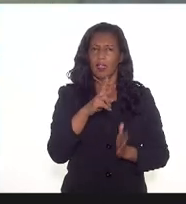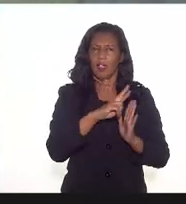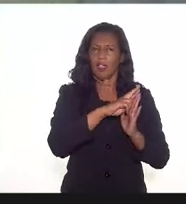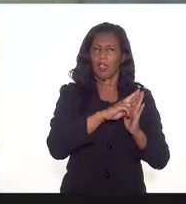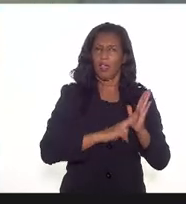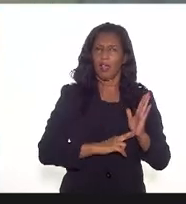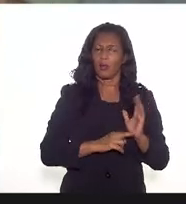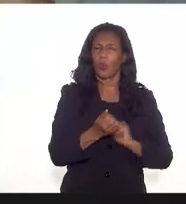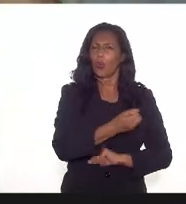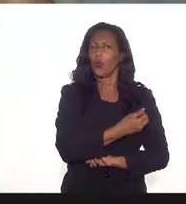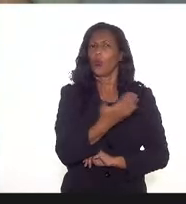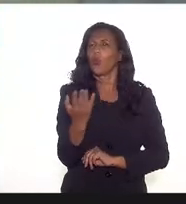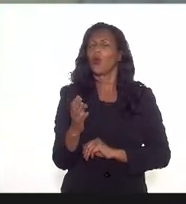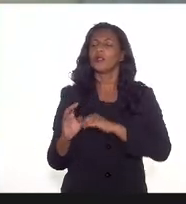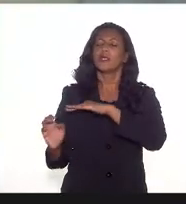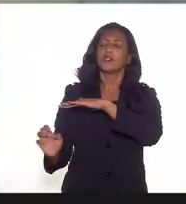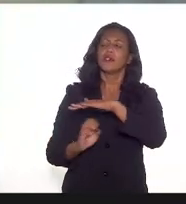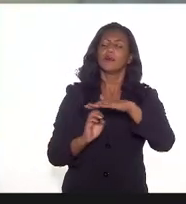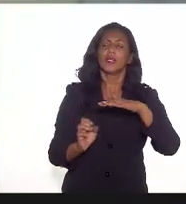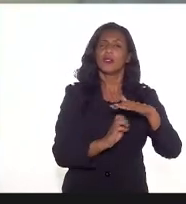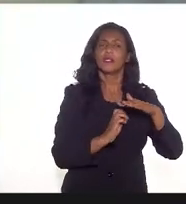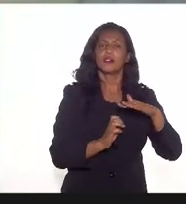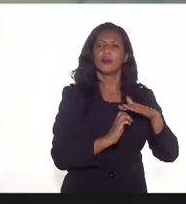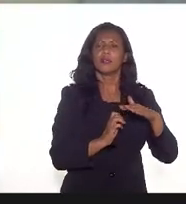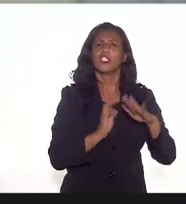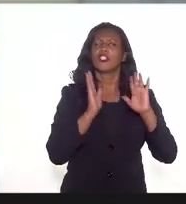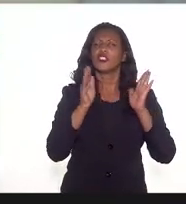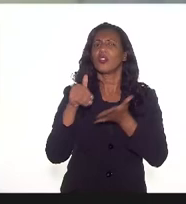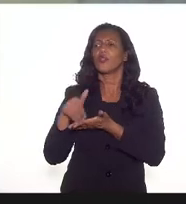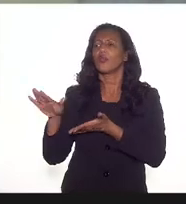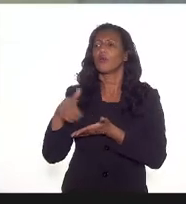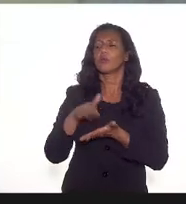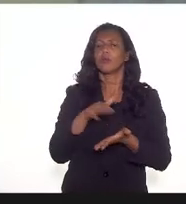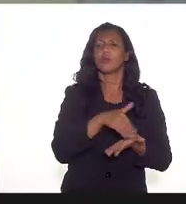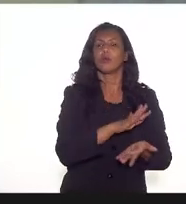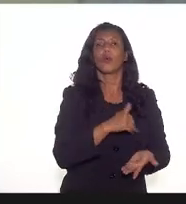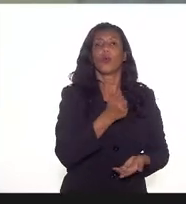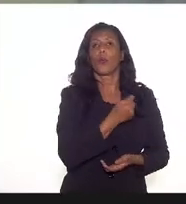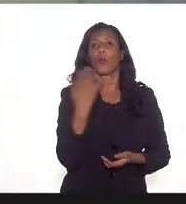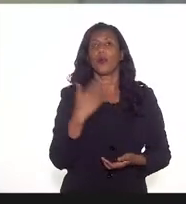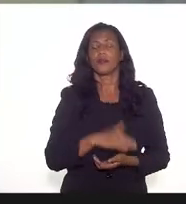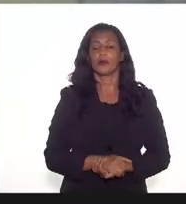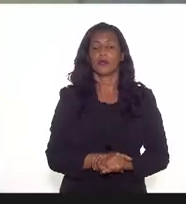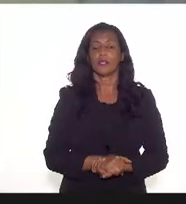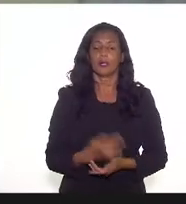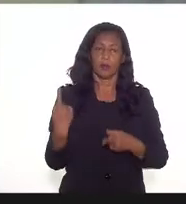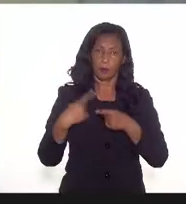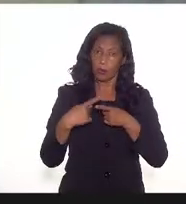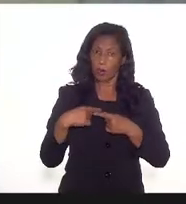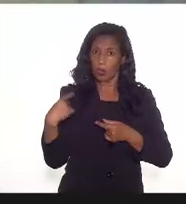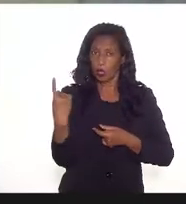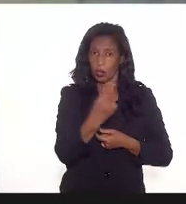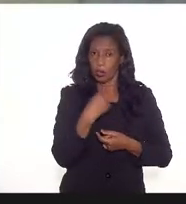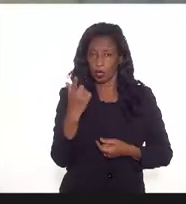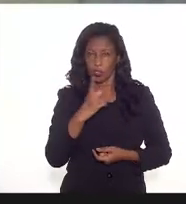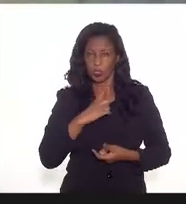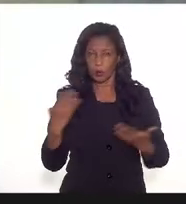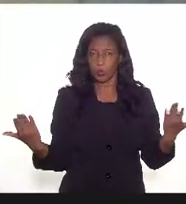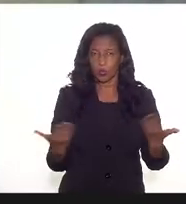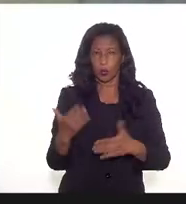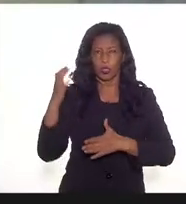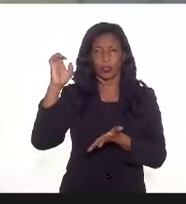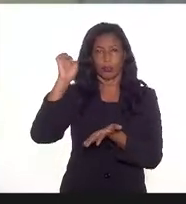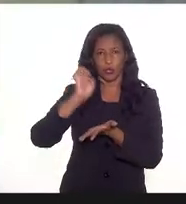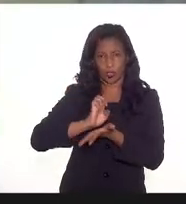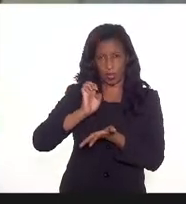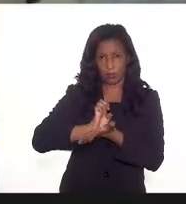de quantas empresas já foram excluídas? Porque nós temos hoje no Estado, doutor